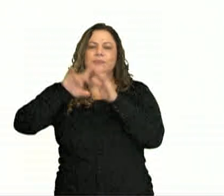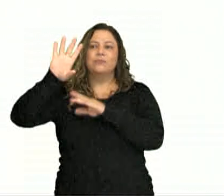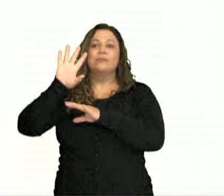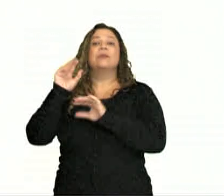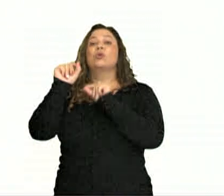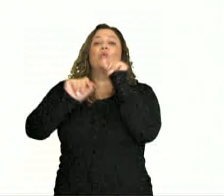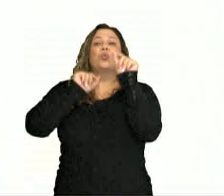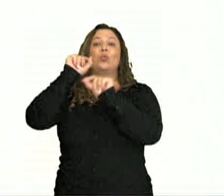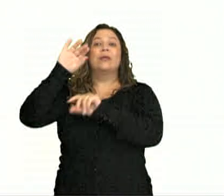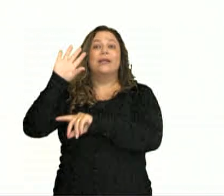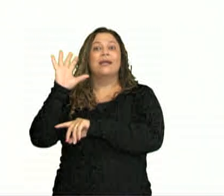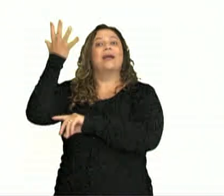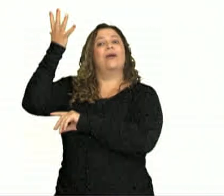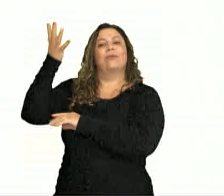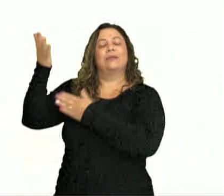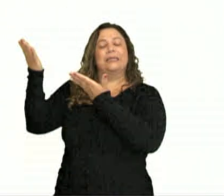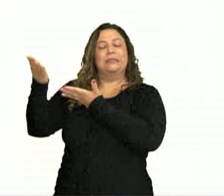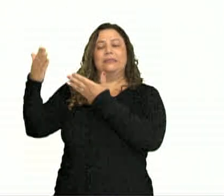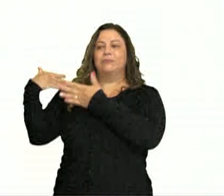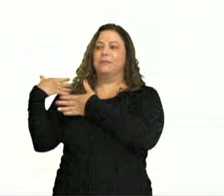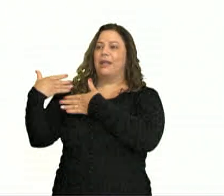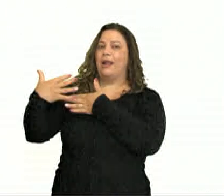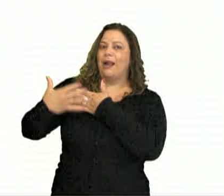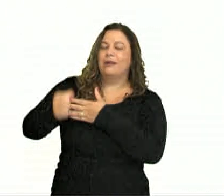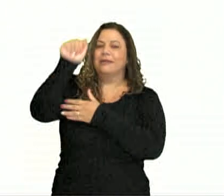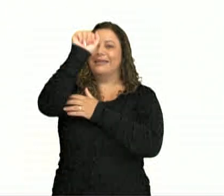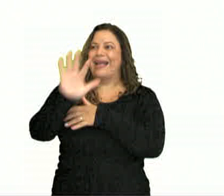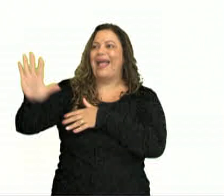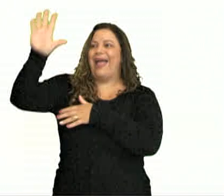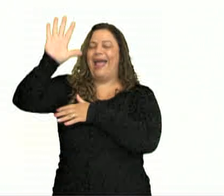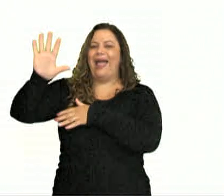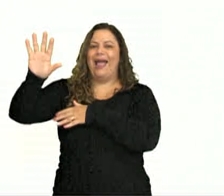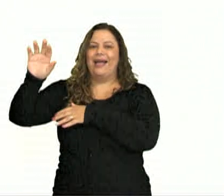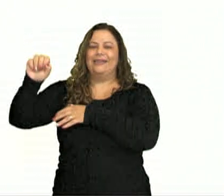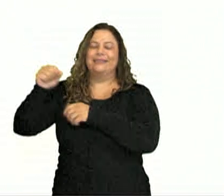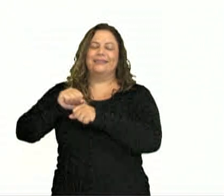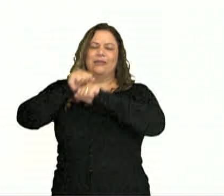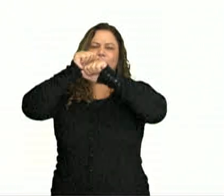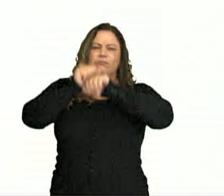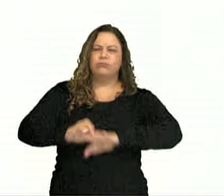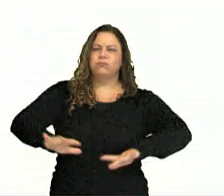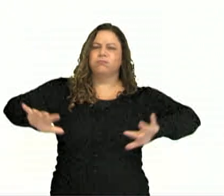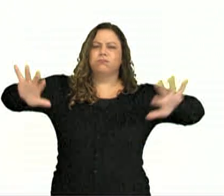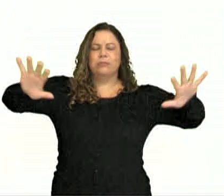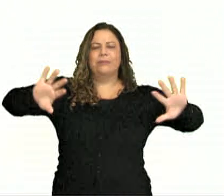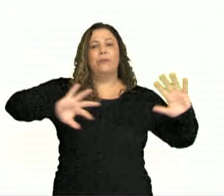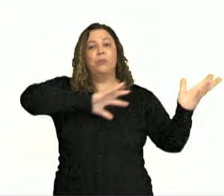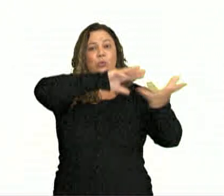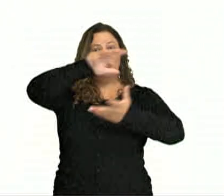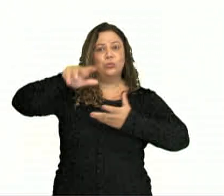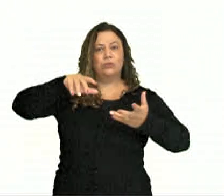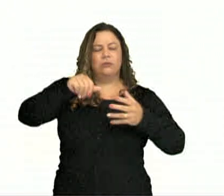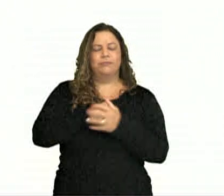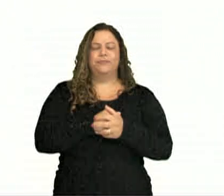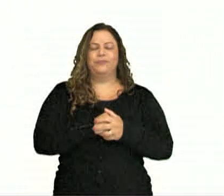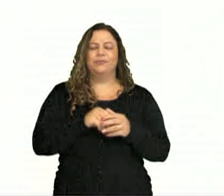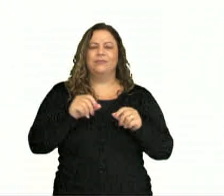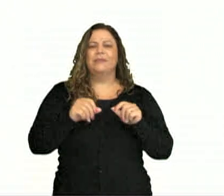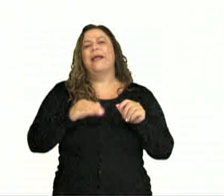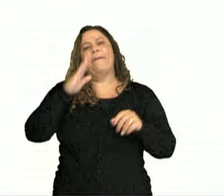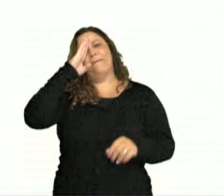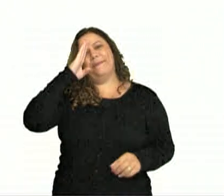cultural pop que saiu da Ásia e virou uma verdadeira febre mundial, principalmente entre o público